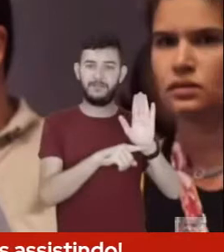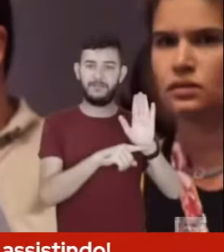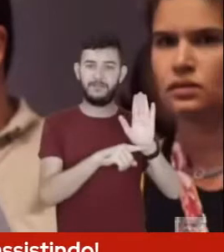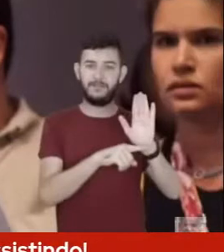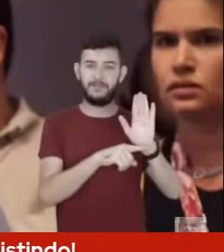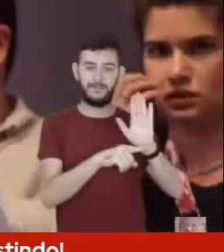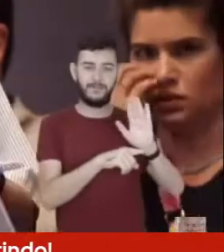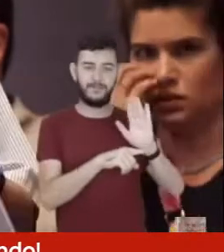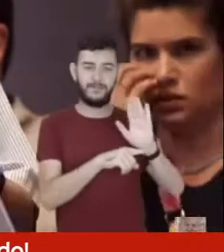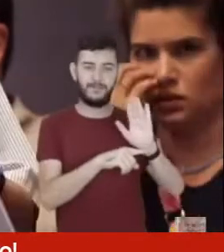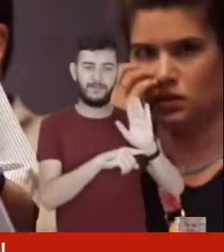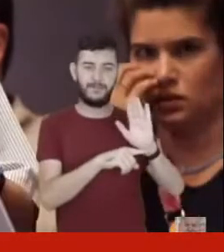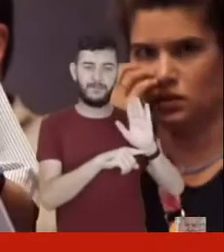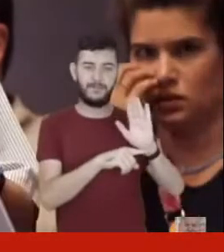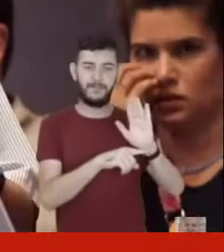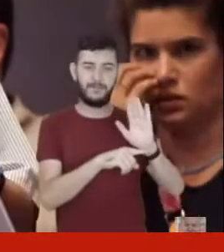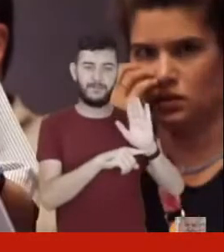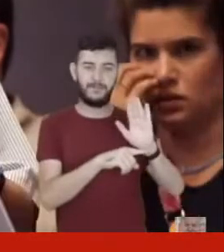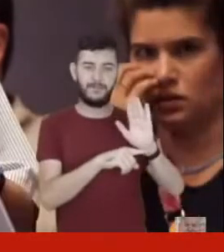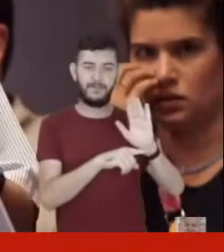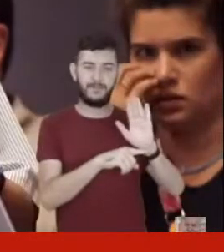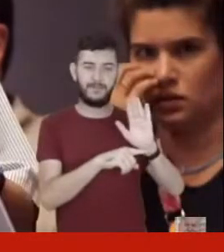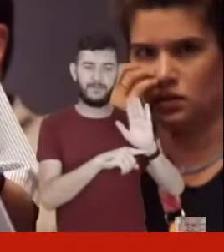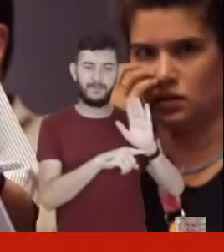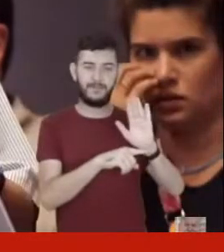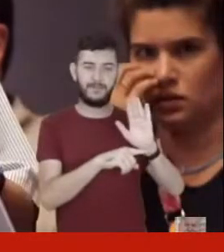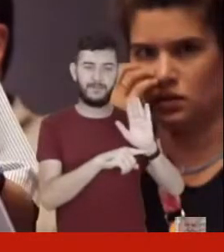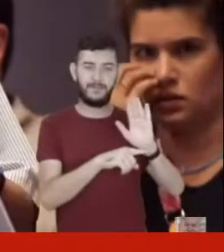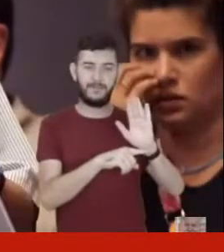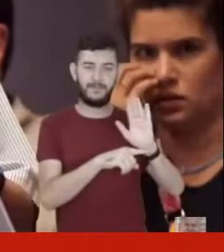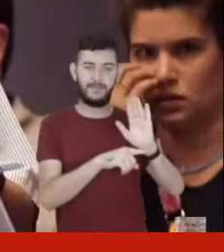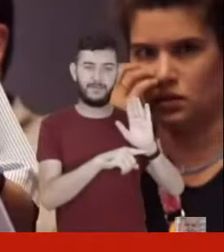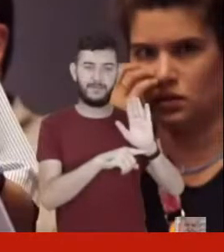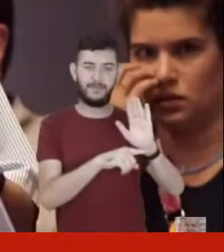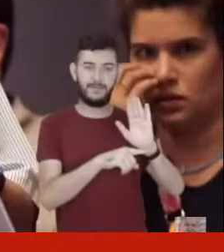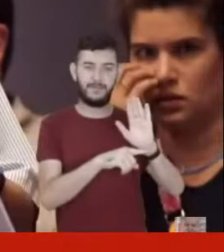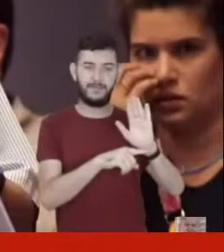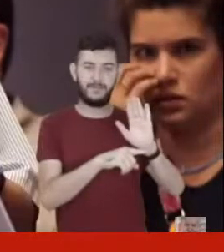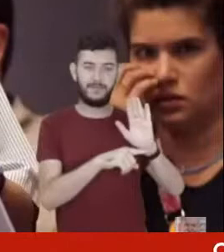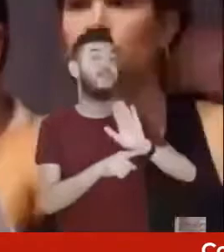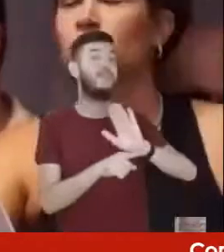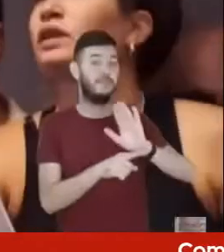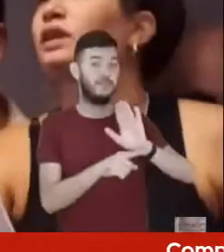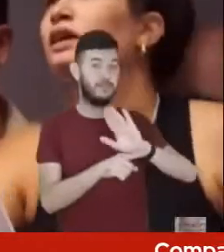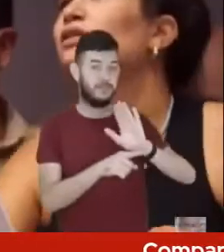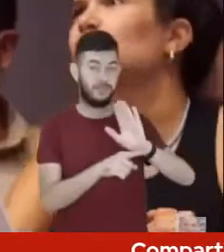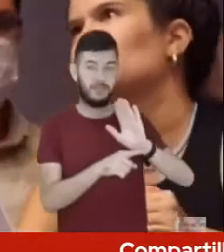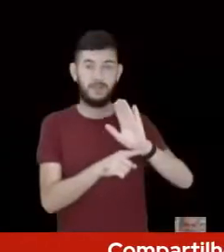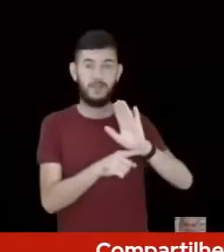O vídeo é o Conclate 2022.